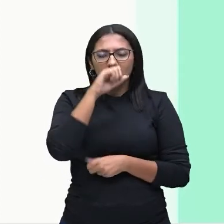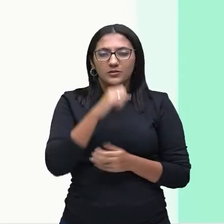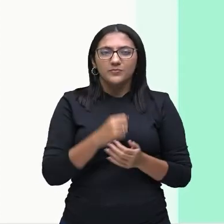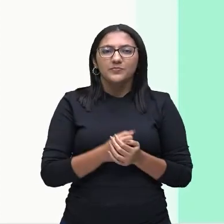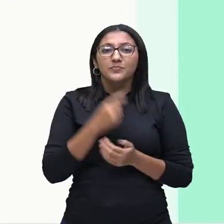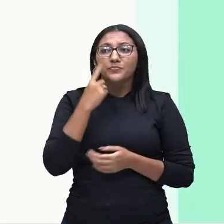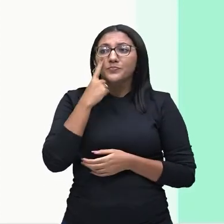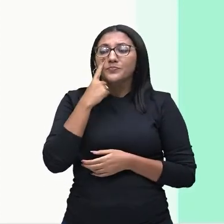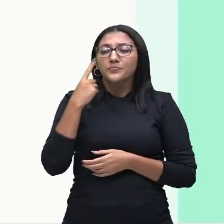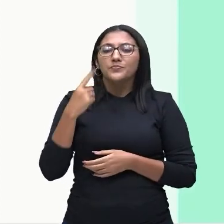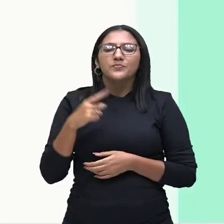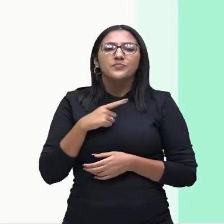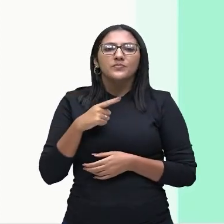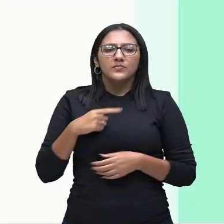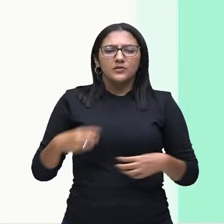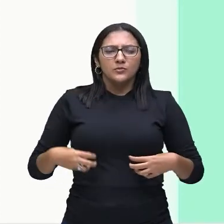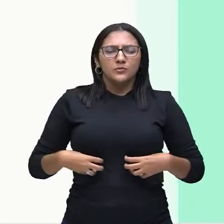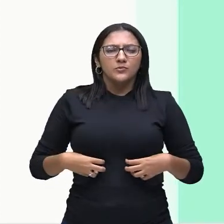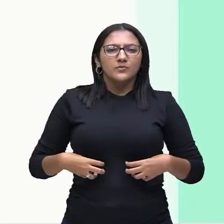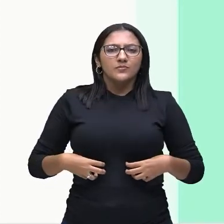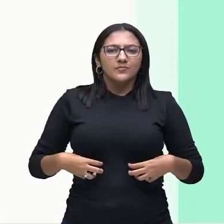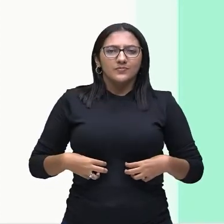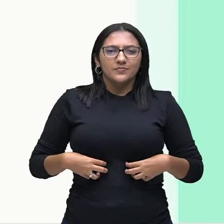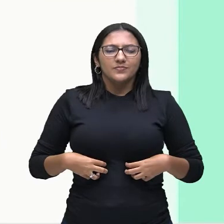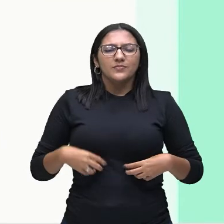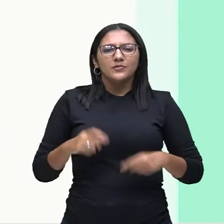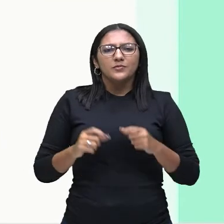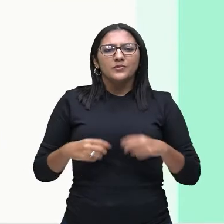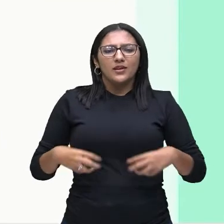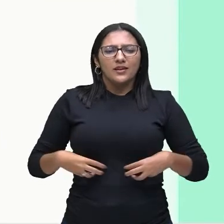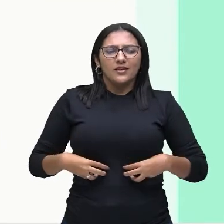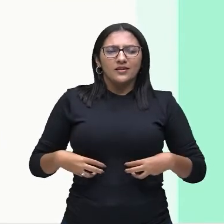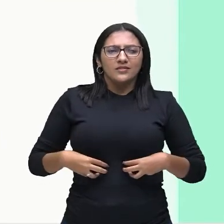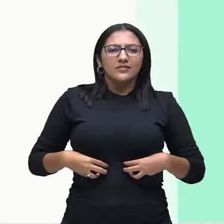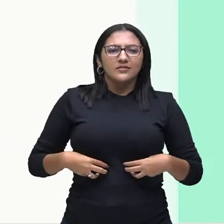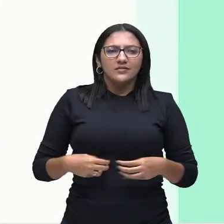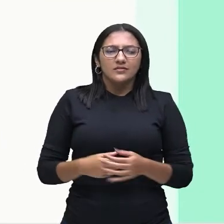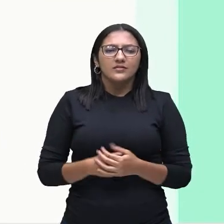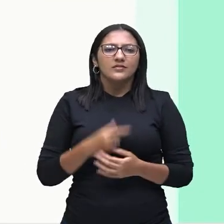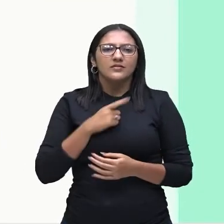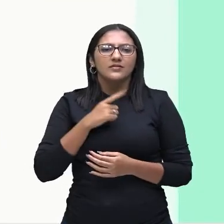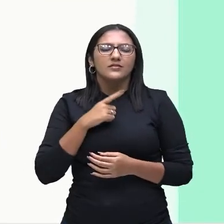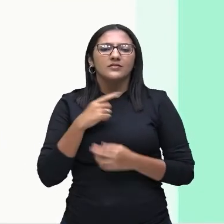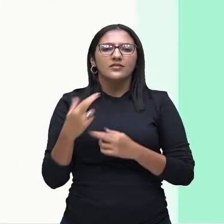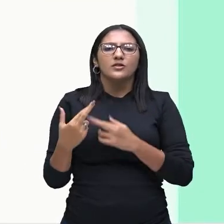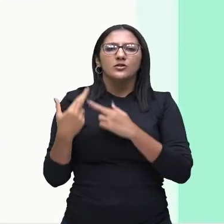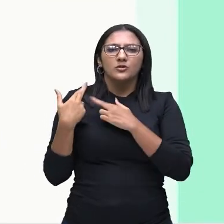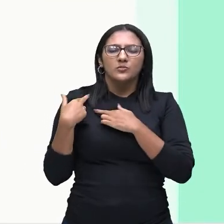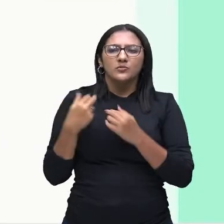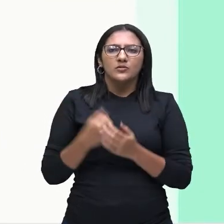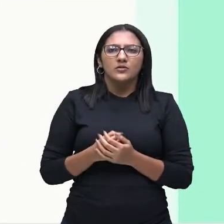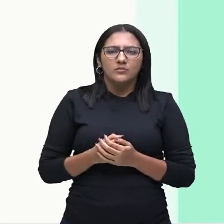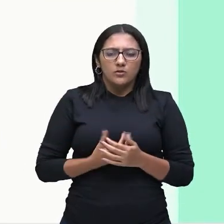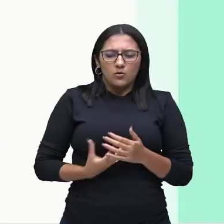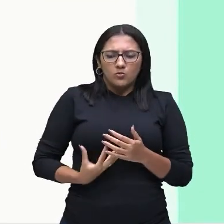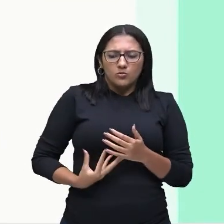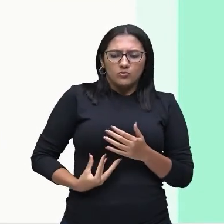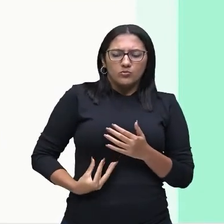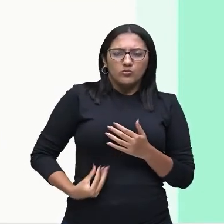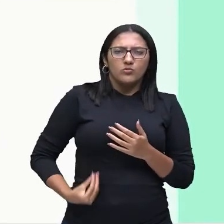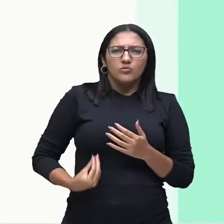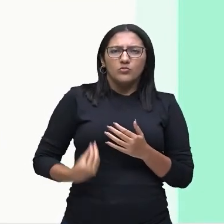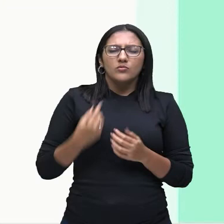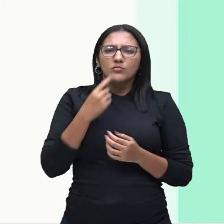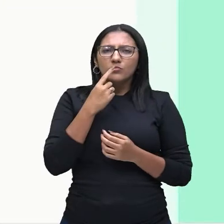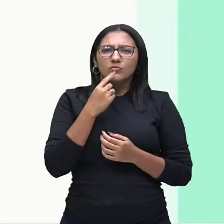última imagem nós temos os rins. E os rins, eles são responsáveis por filtrar o sangue, né?